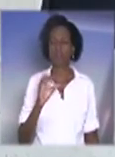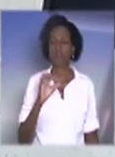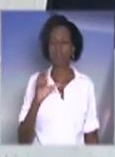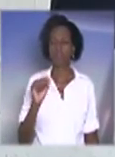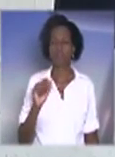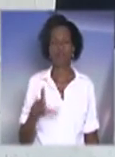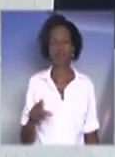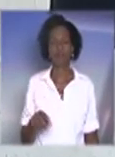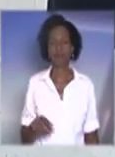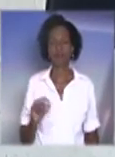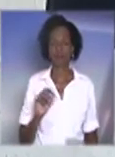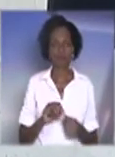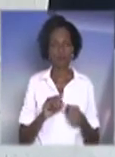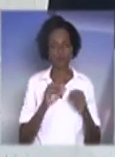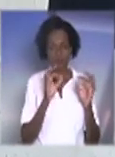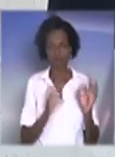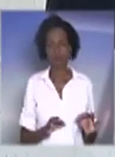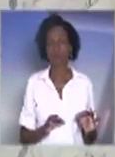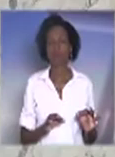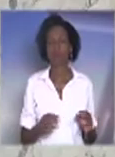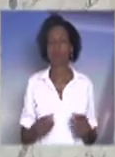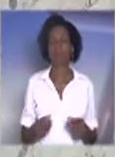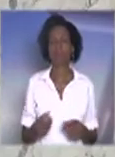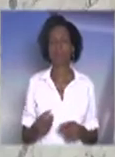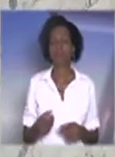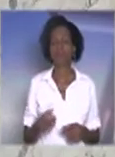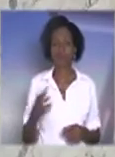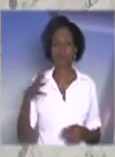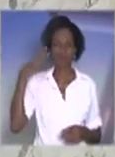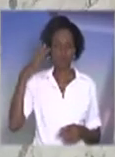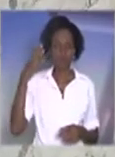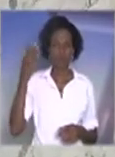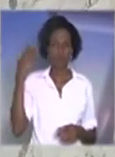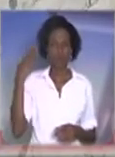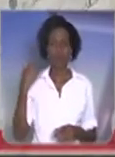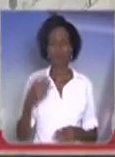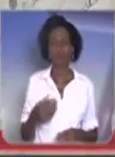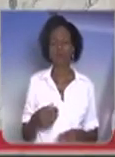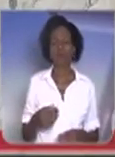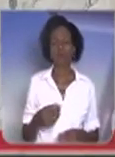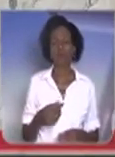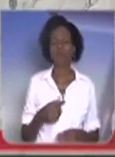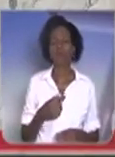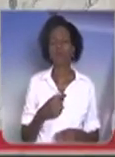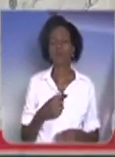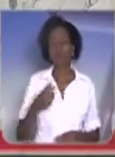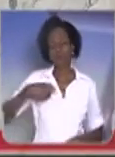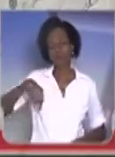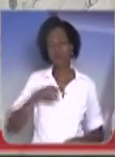fazer a coisa correta porque a gente quer o bem de todo mundo. Eu falava outro dia, numa palestra que eu fiz com uma senhora, porque nós queremos que